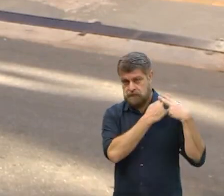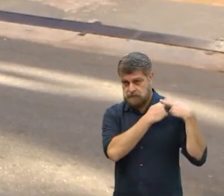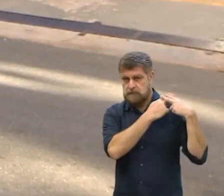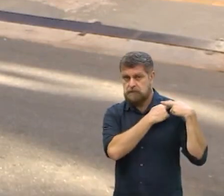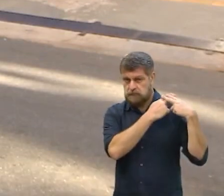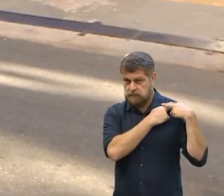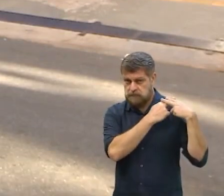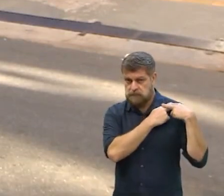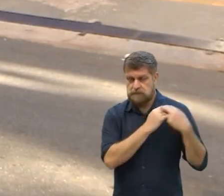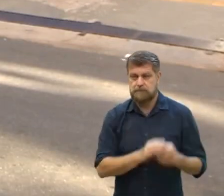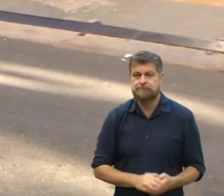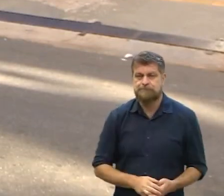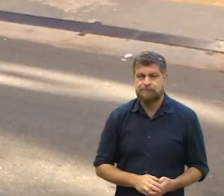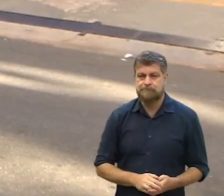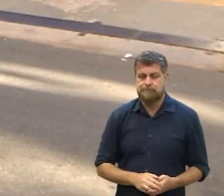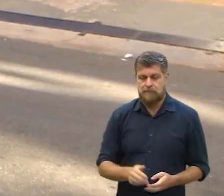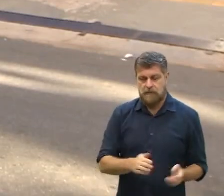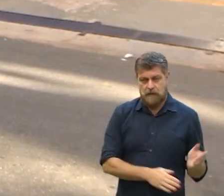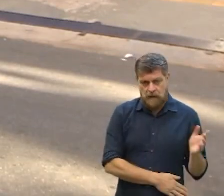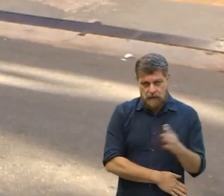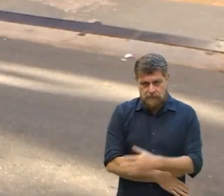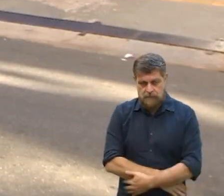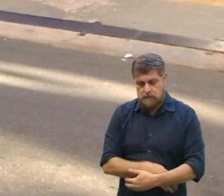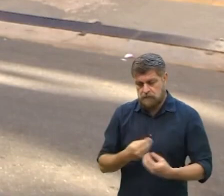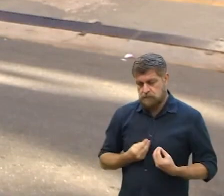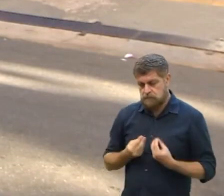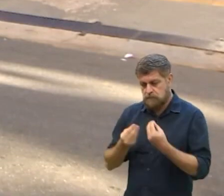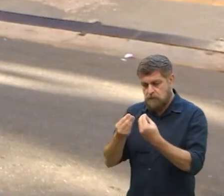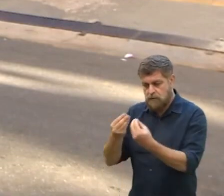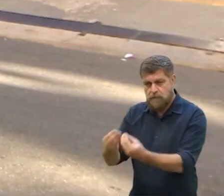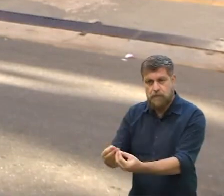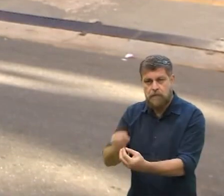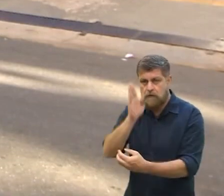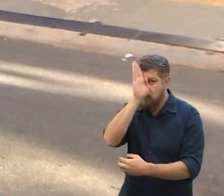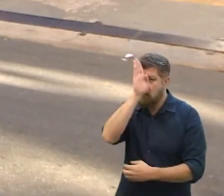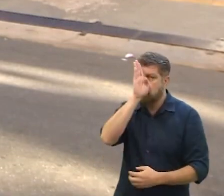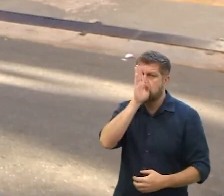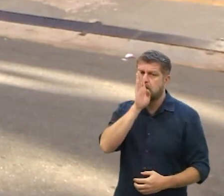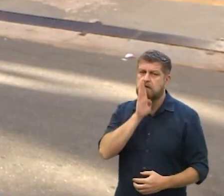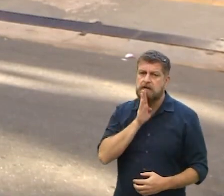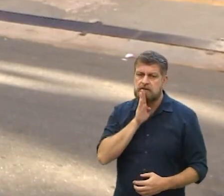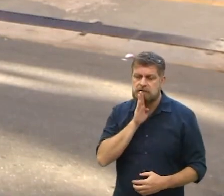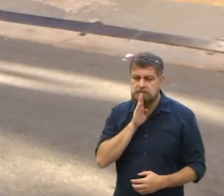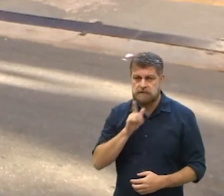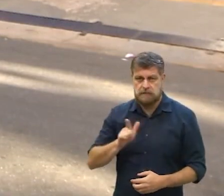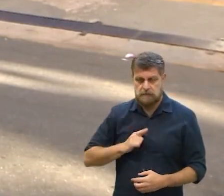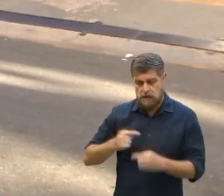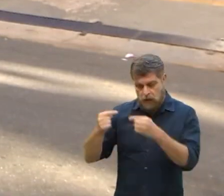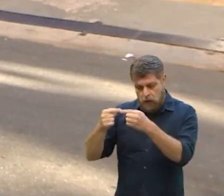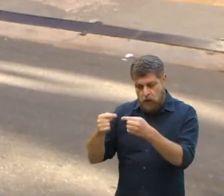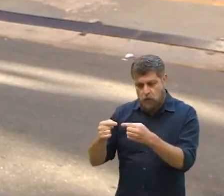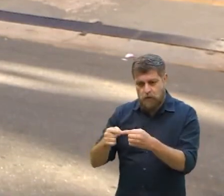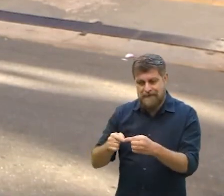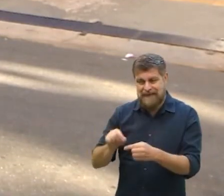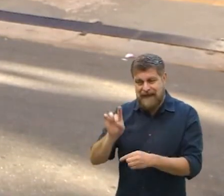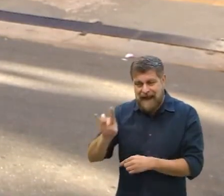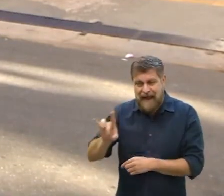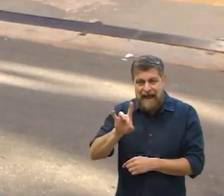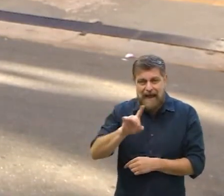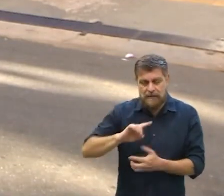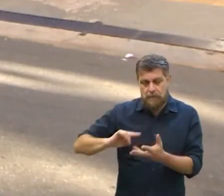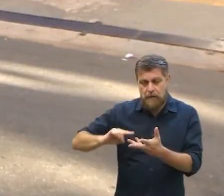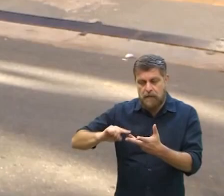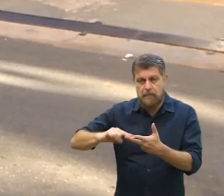público municipal oferecer a distribuição de fraldas descartáveis em quantidade adequada